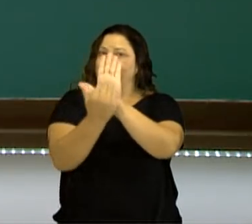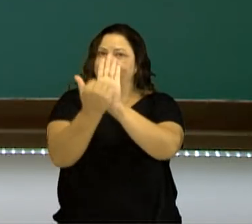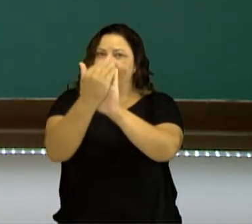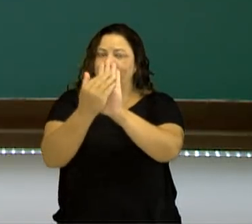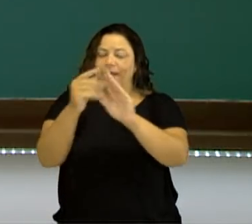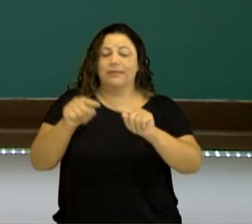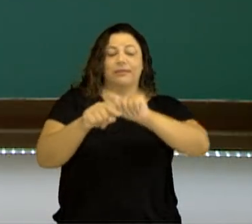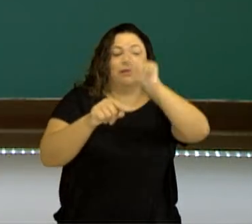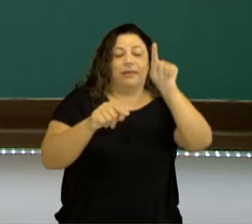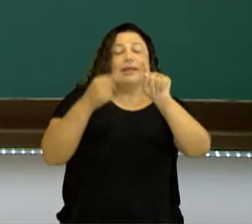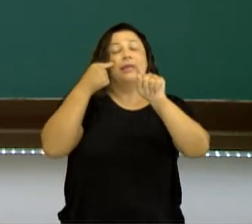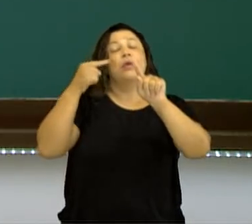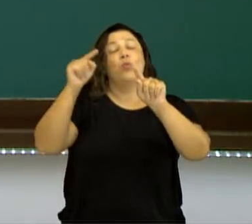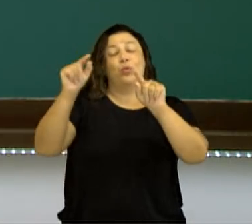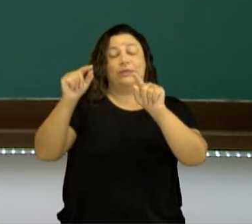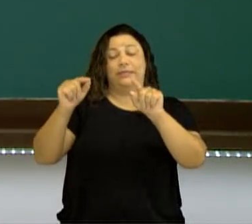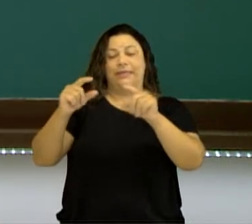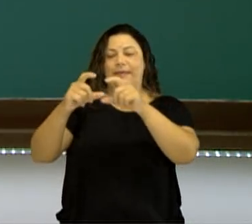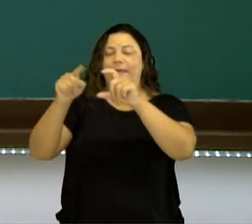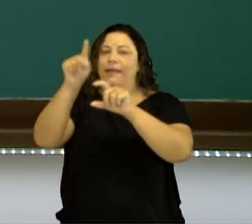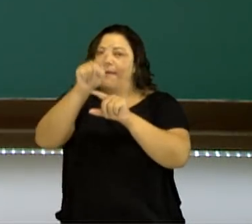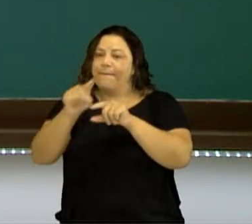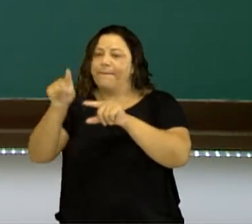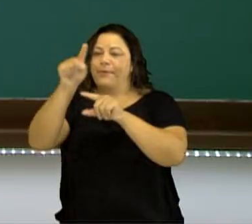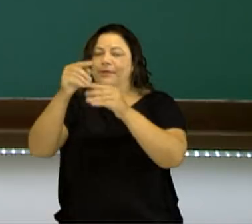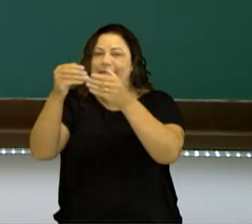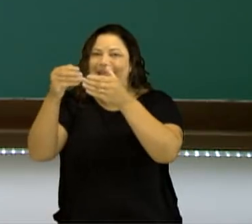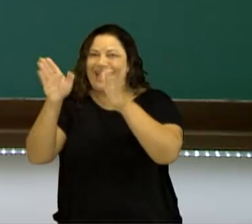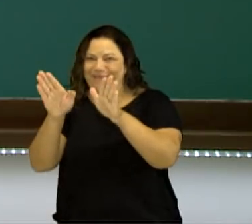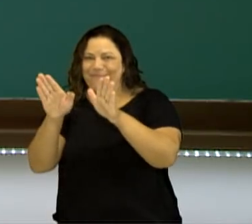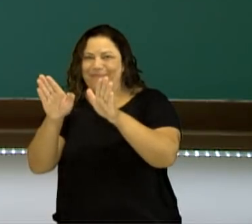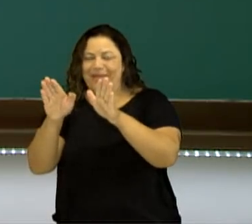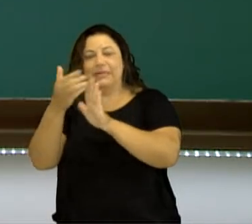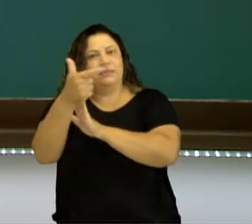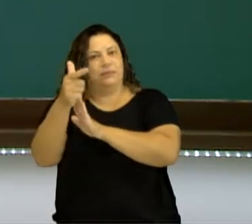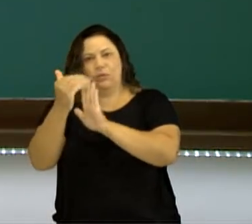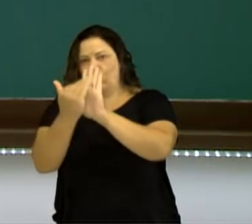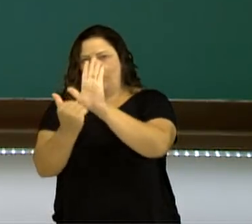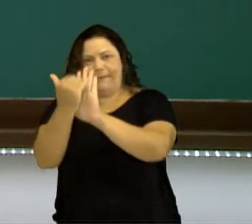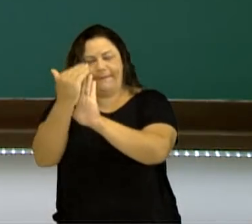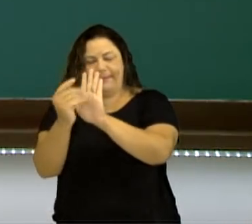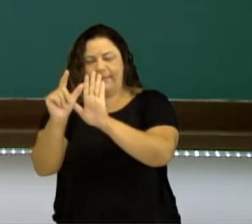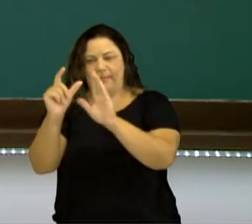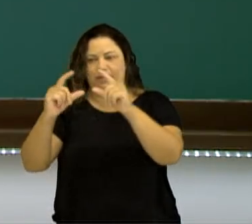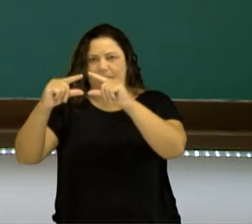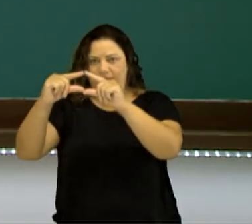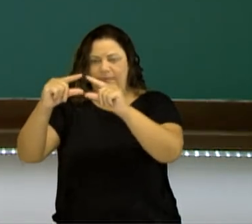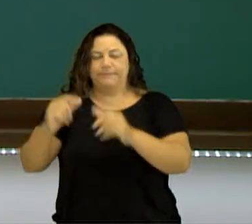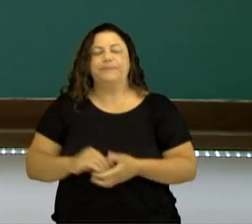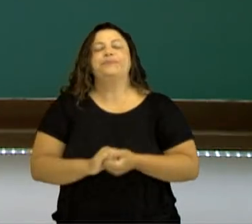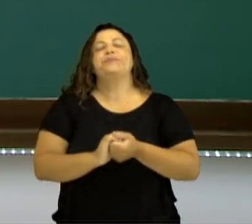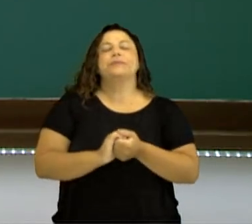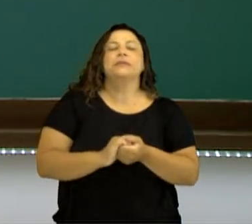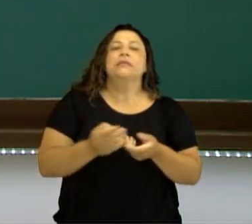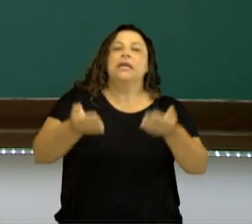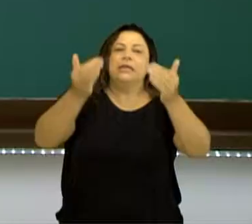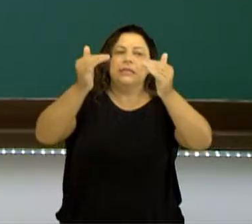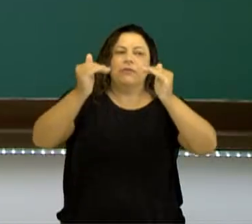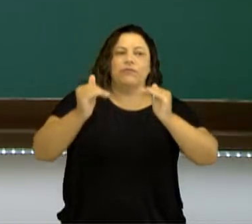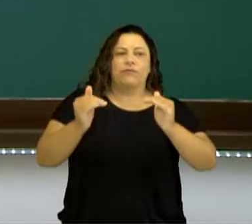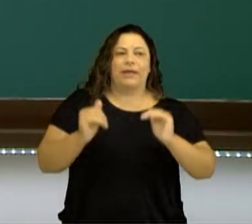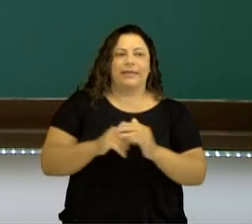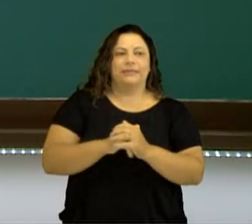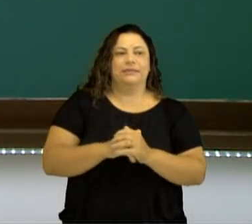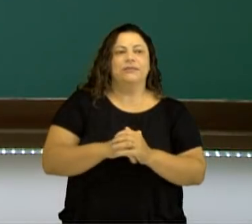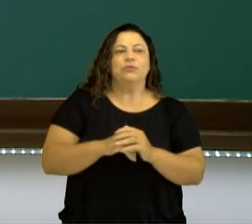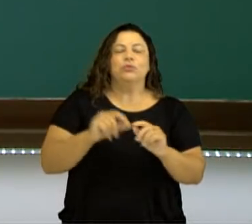bolinha aberta, a parte aberta desse intervalo. Então, o intervalo A vai do -3 até o 5, fechado nas duas extremidades,